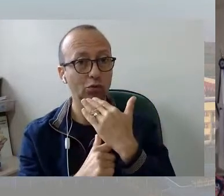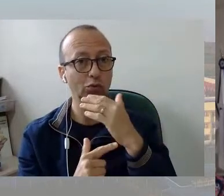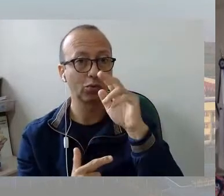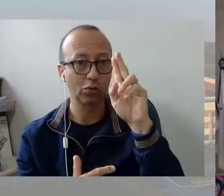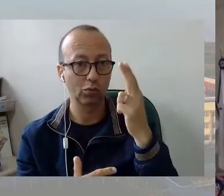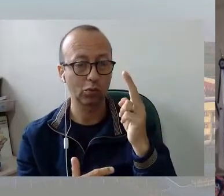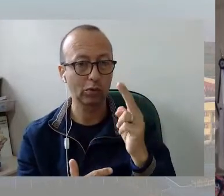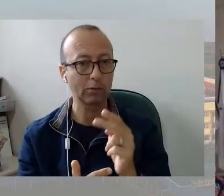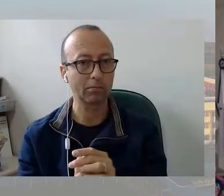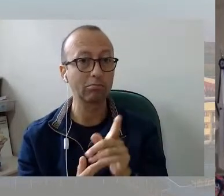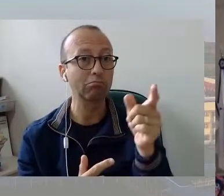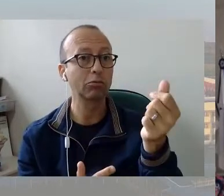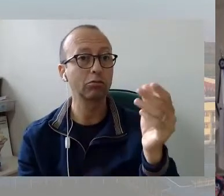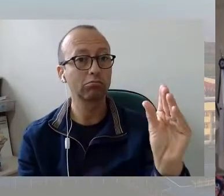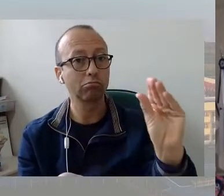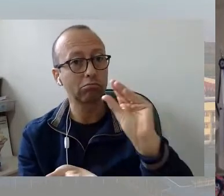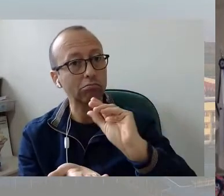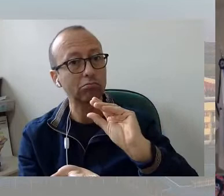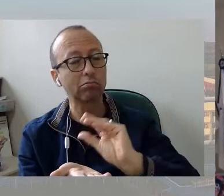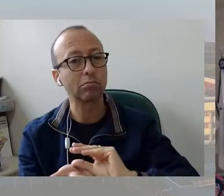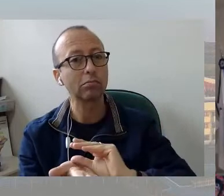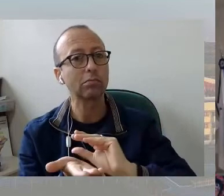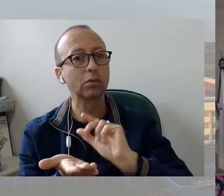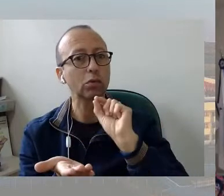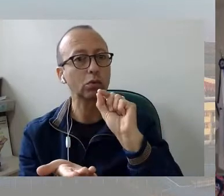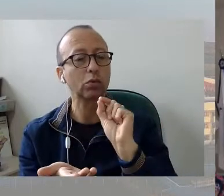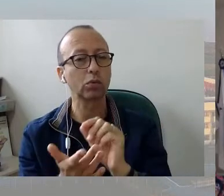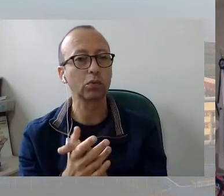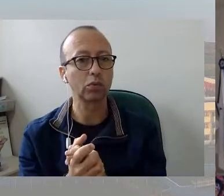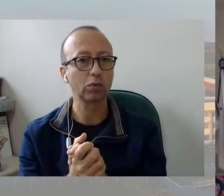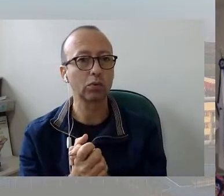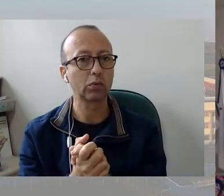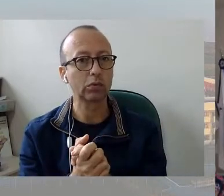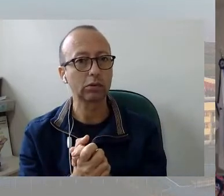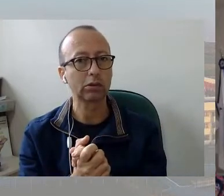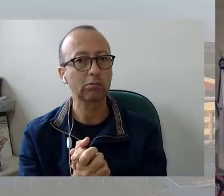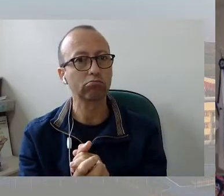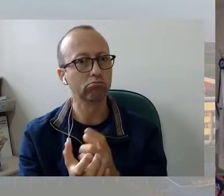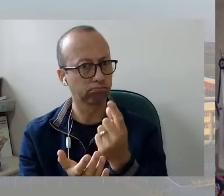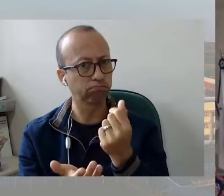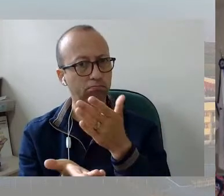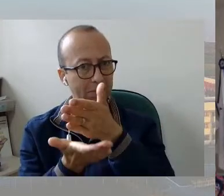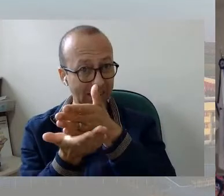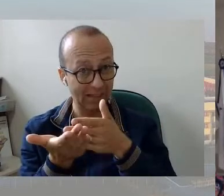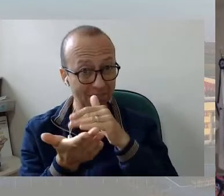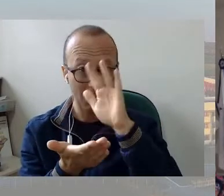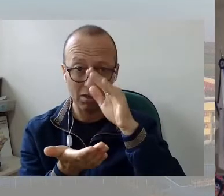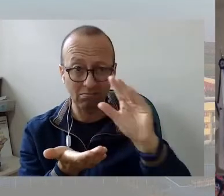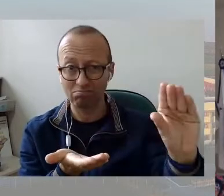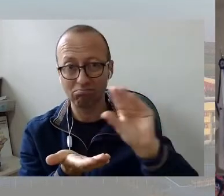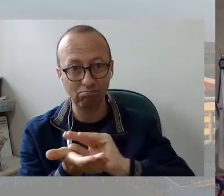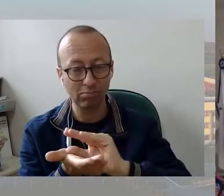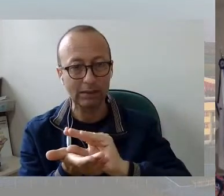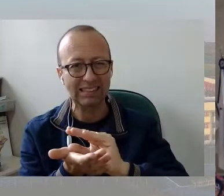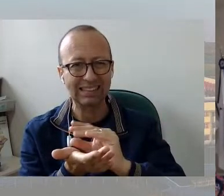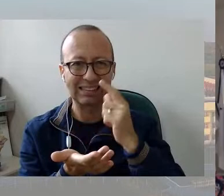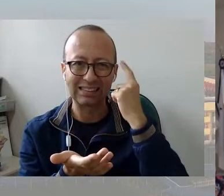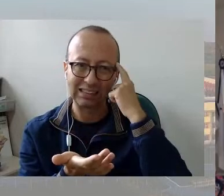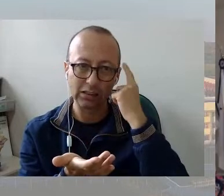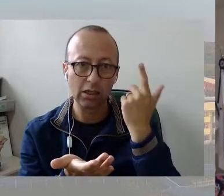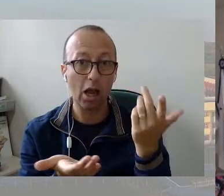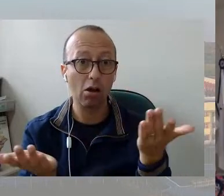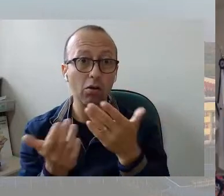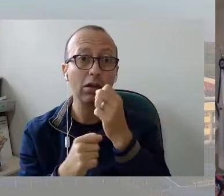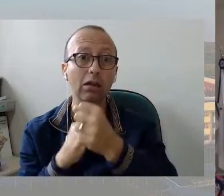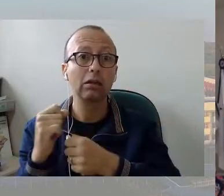eles bancaram talvez a maior parte dos custos do evento. Né, e a gente não tem certeza qual vai ser o recurso que